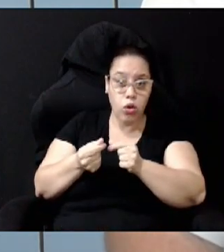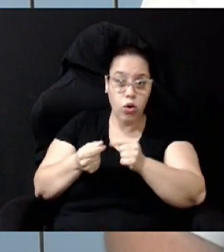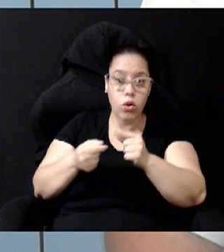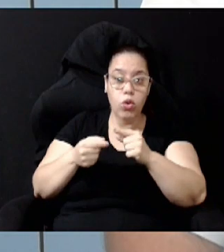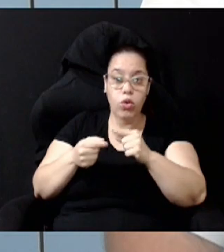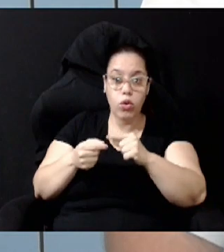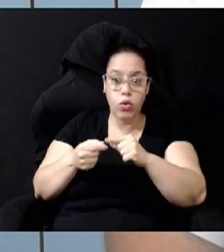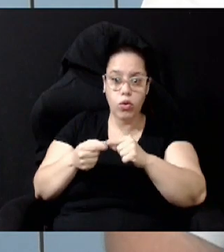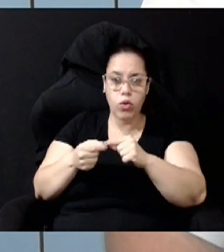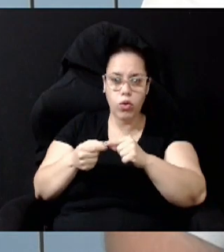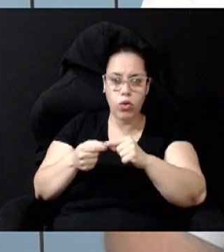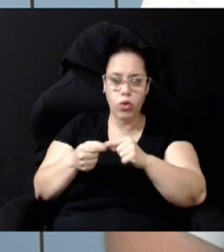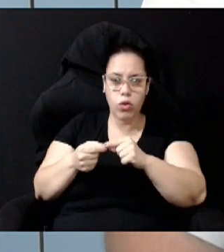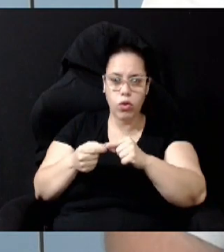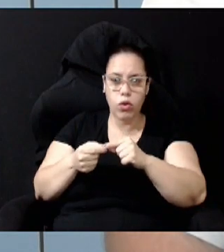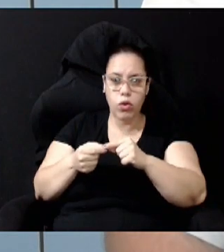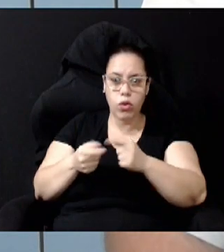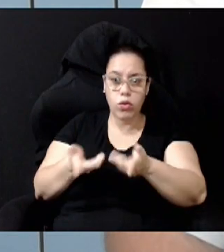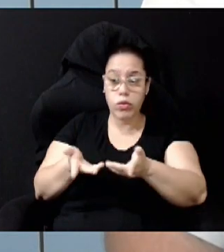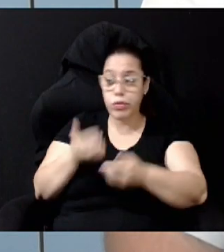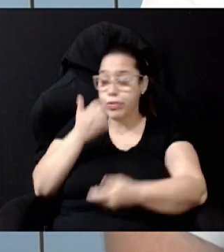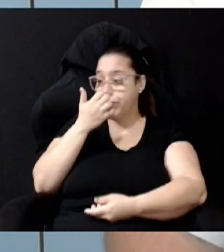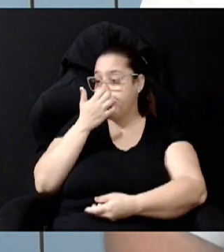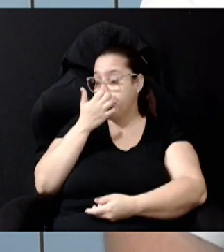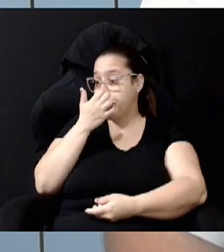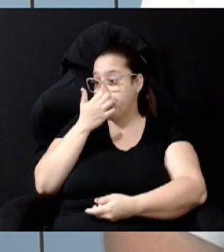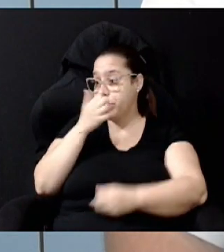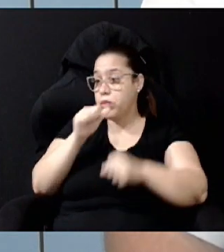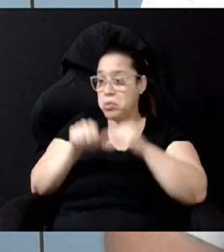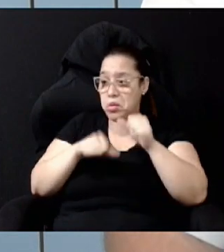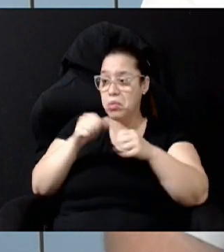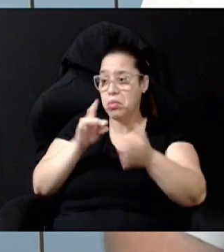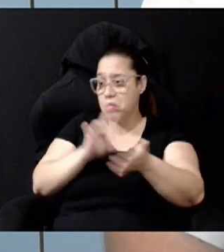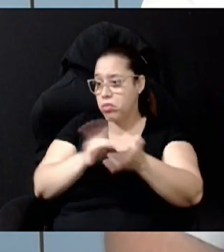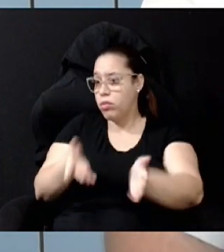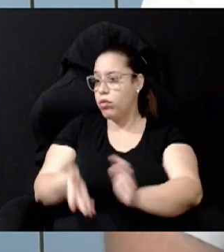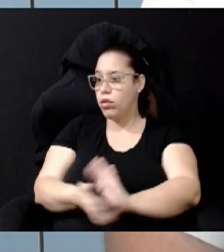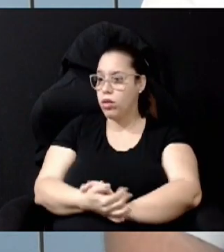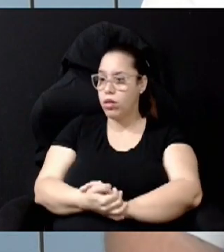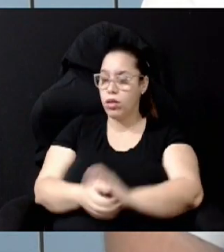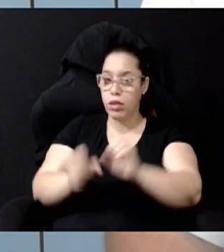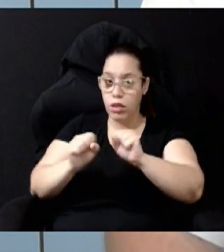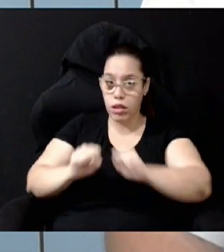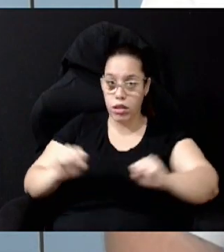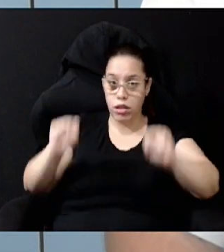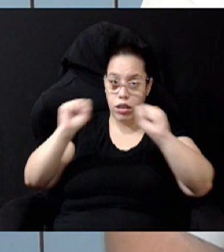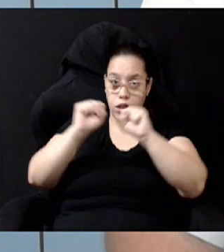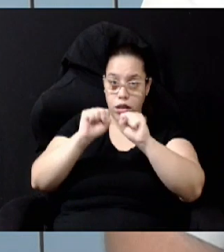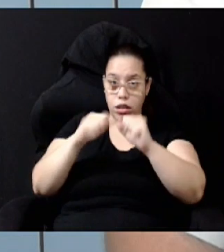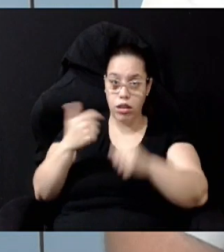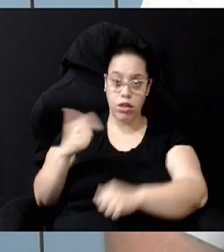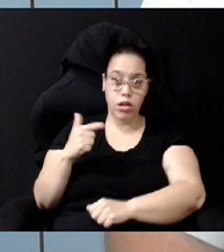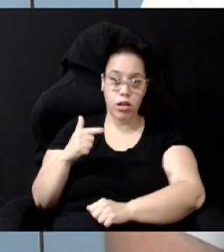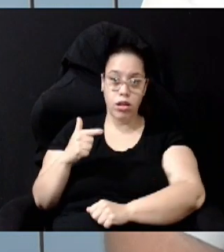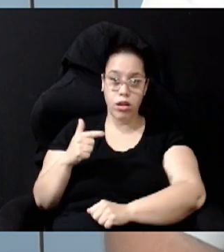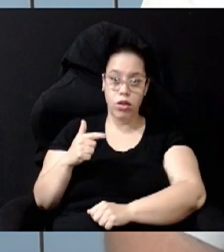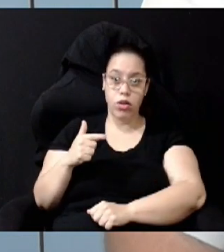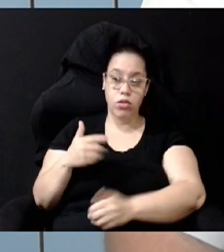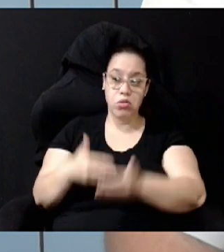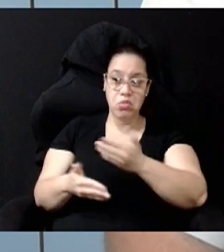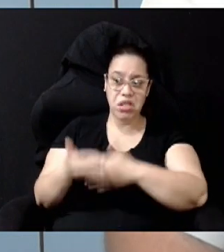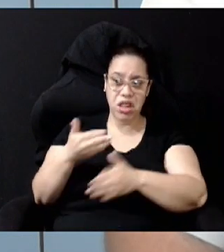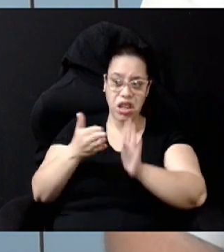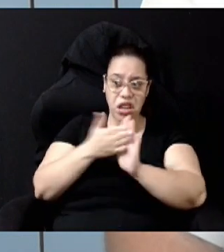uma lucratividade que precisa ser revista. Então, o sistema férreo não tem demanda. Mas como não tem demanda?